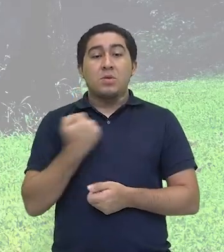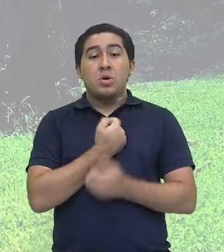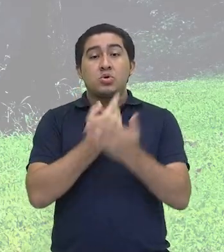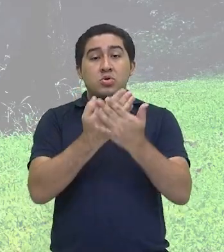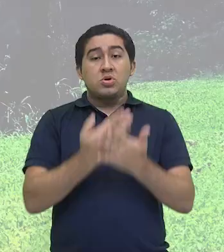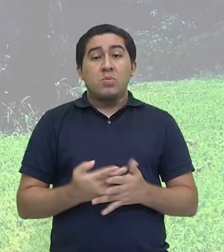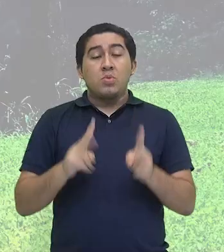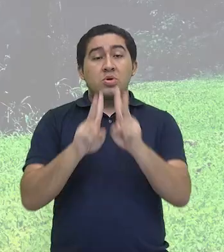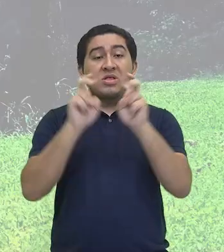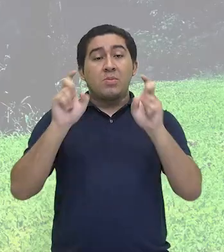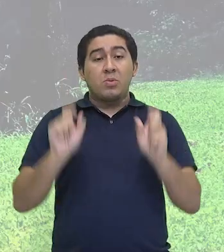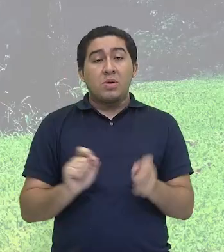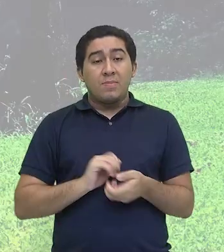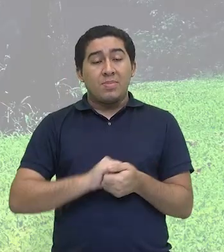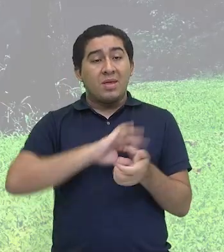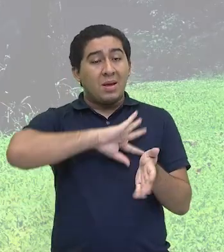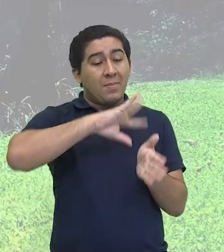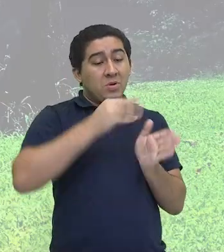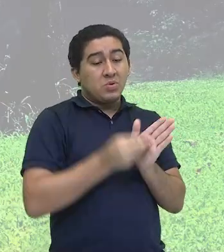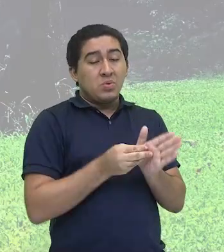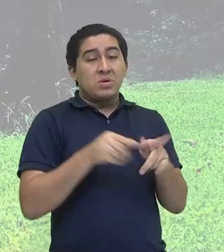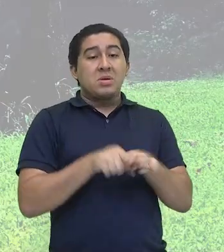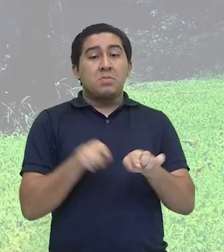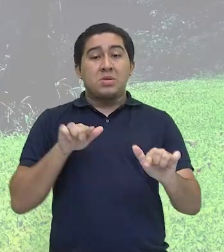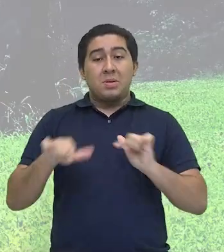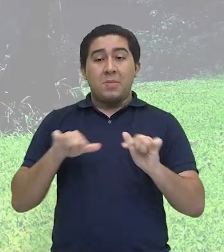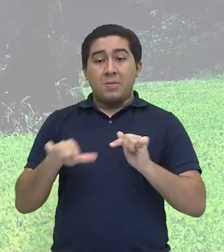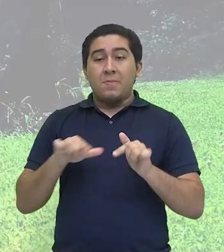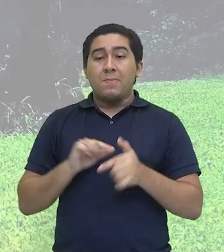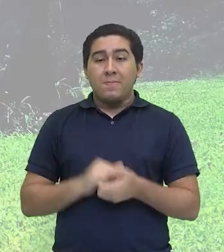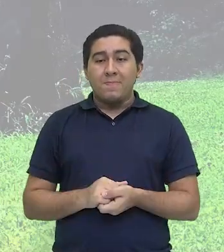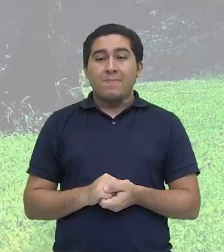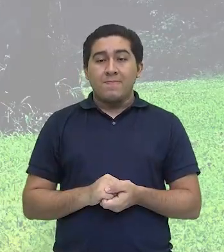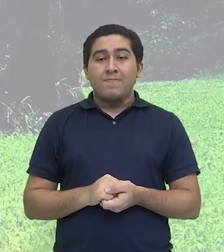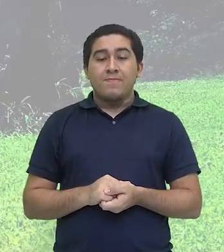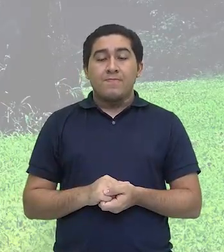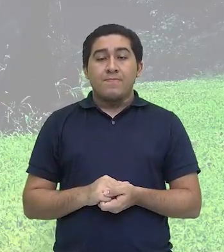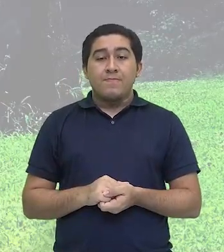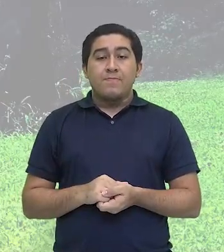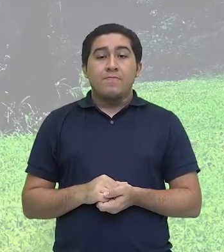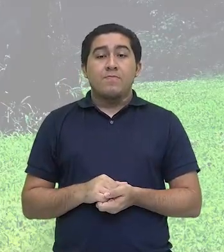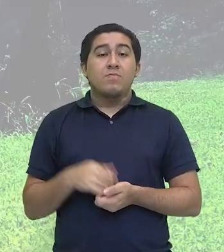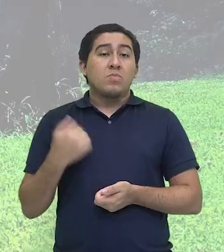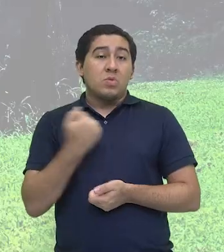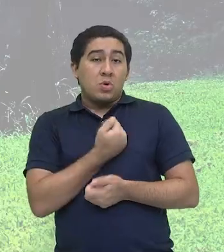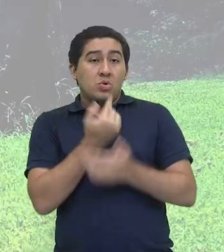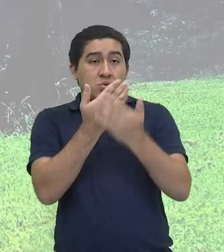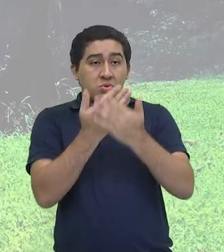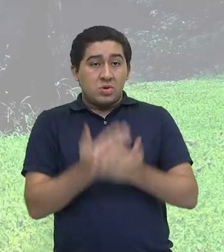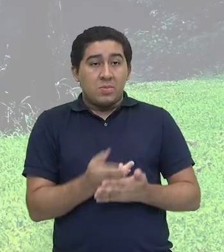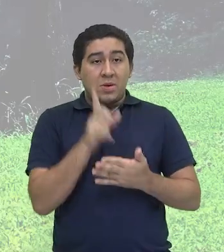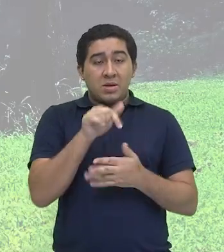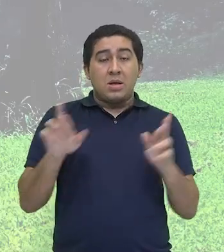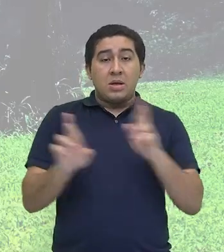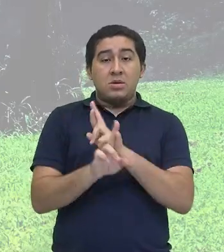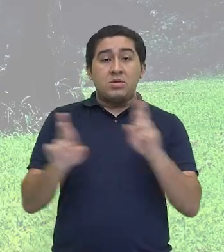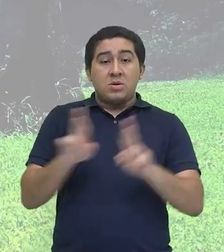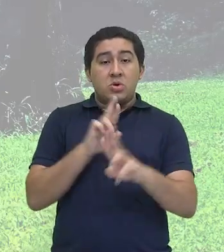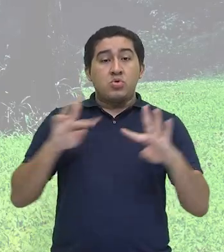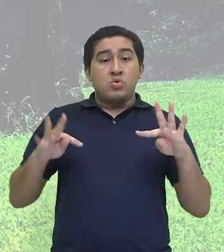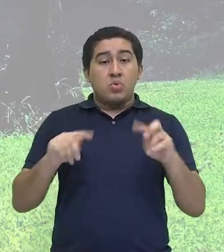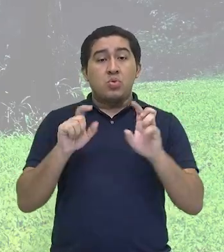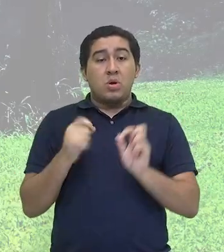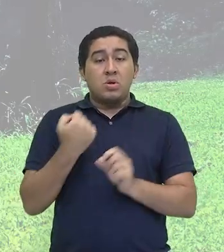tema da nossa aula, que foi Amazônia e trabalho. Então, abordamos, né, a Amazônia, os trabalhos relacionados à